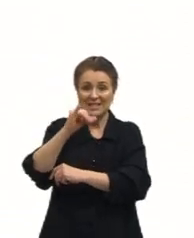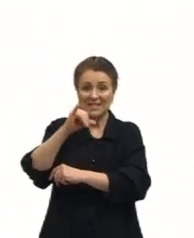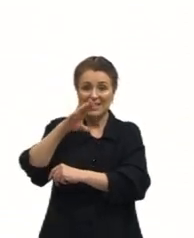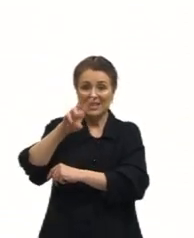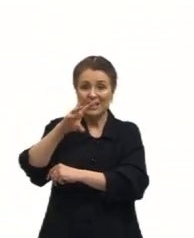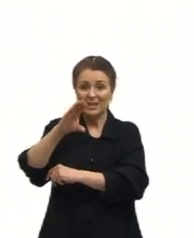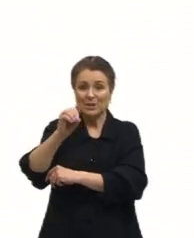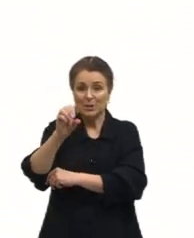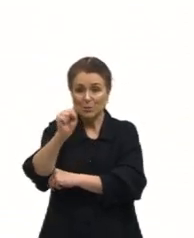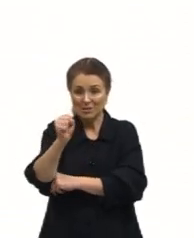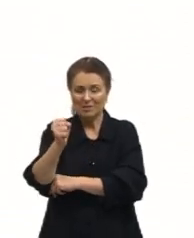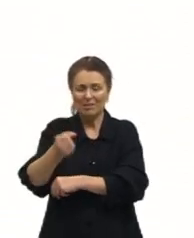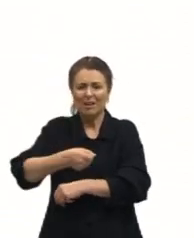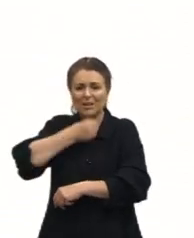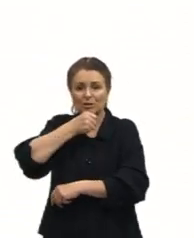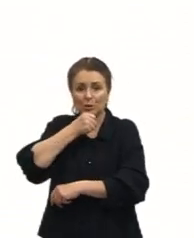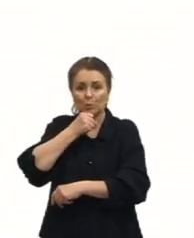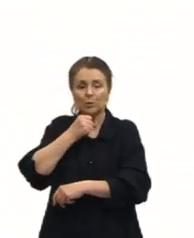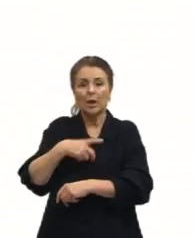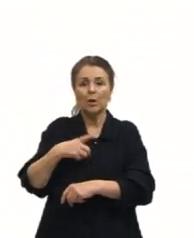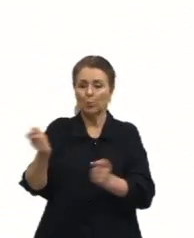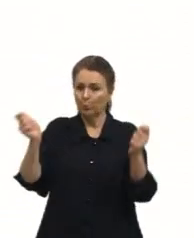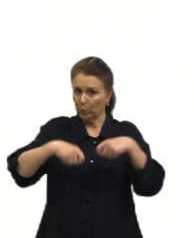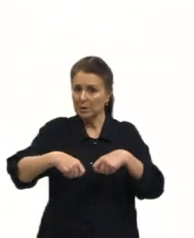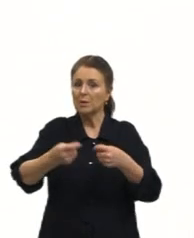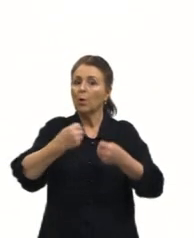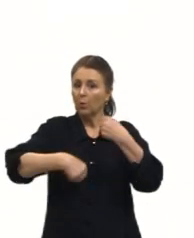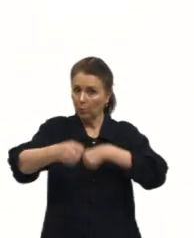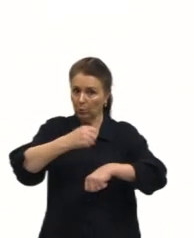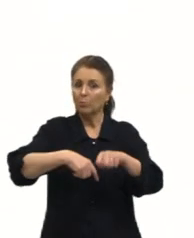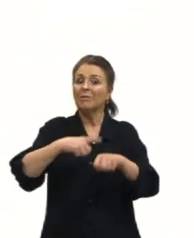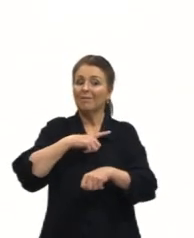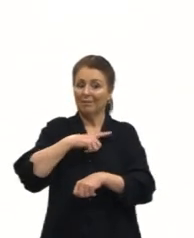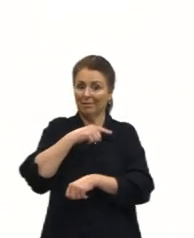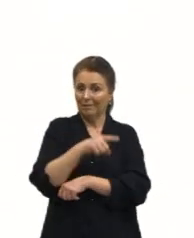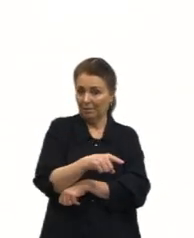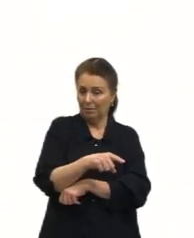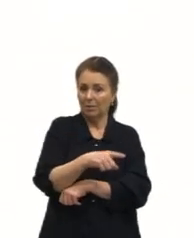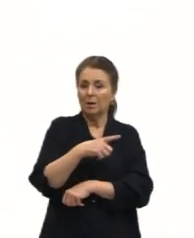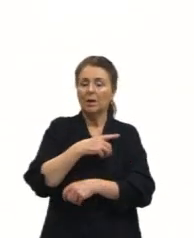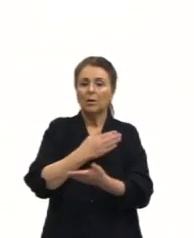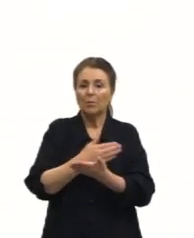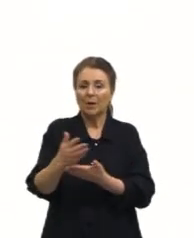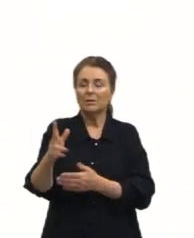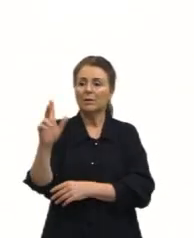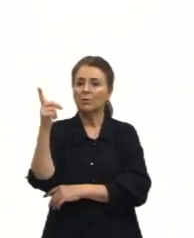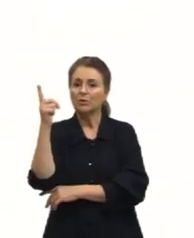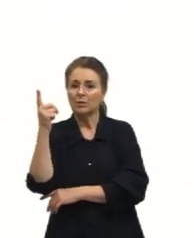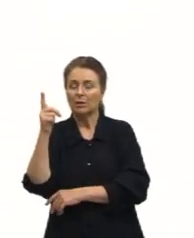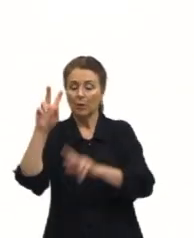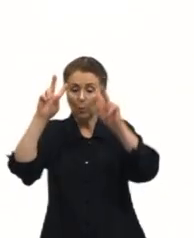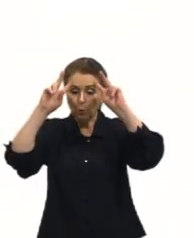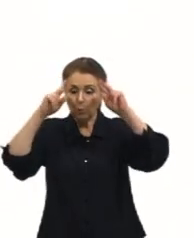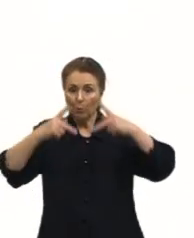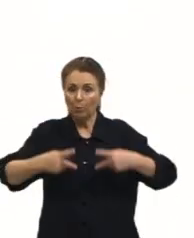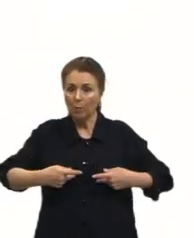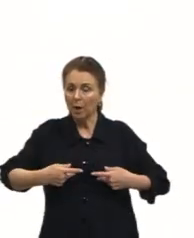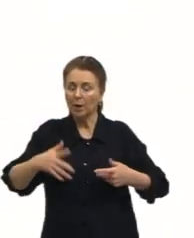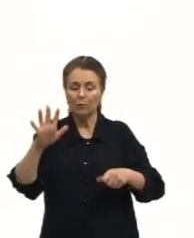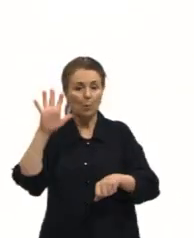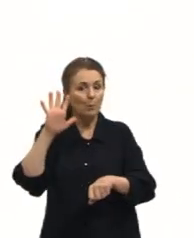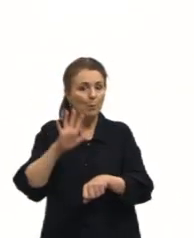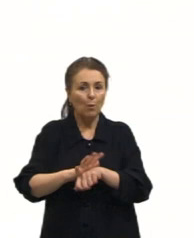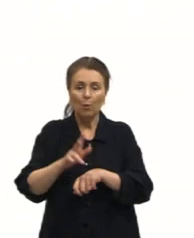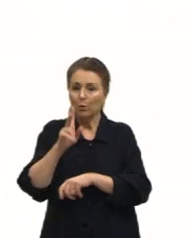o potencial econômico que eles têm certo pode passar que eu acho que e aí entramos na geografia humana então a geografia humana foi muito forte né